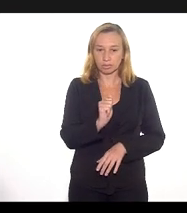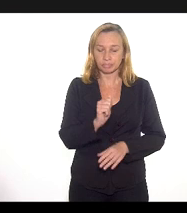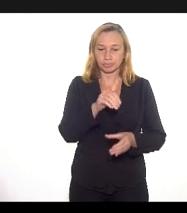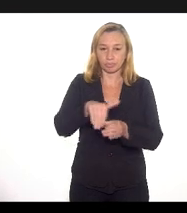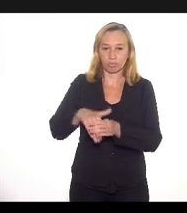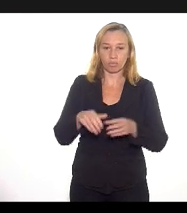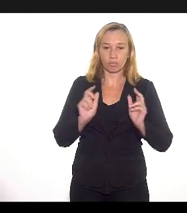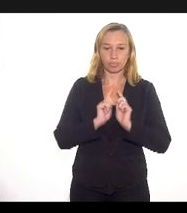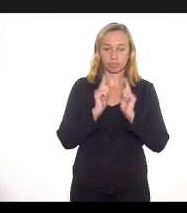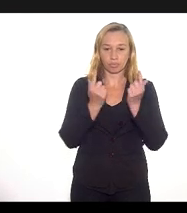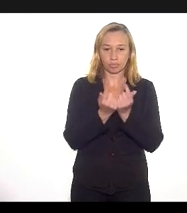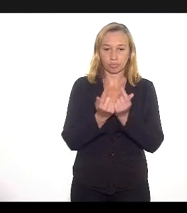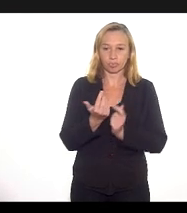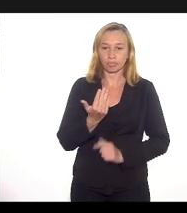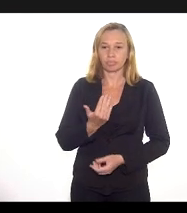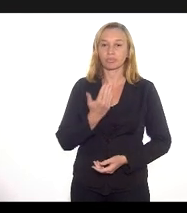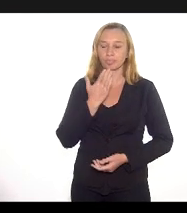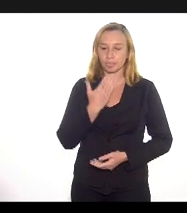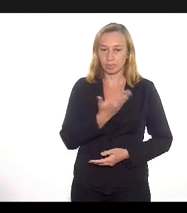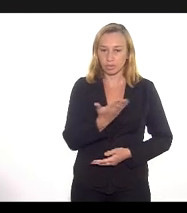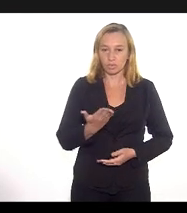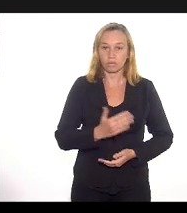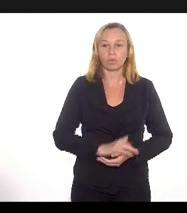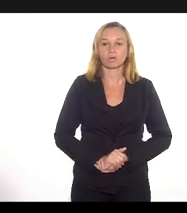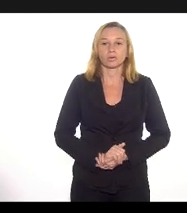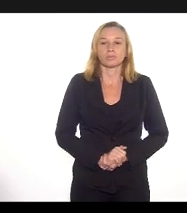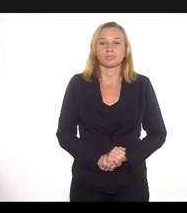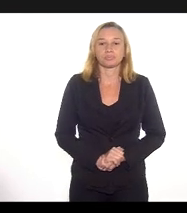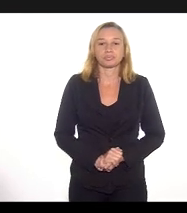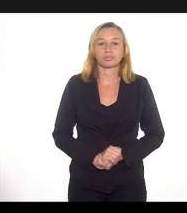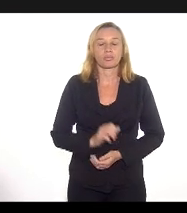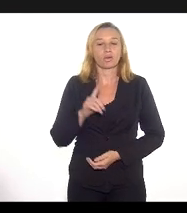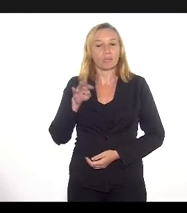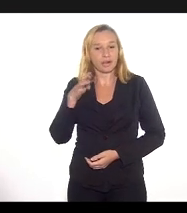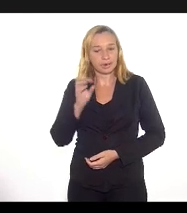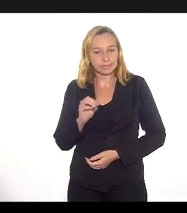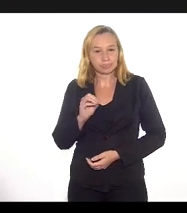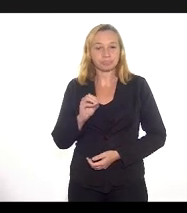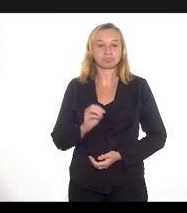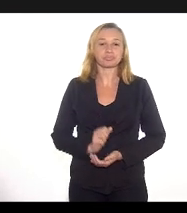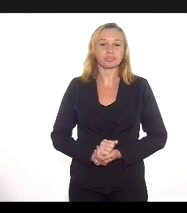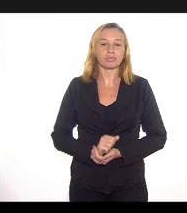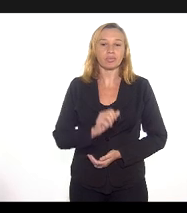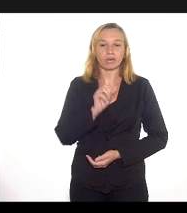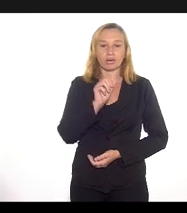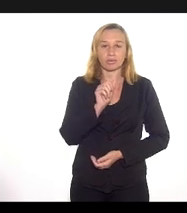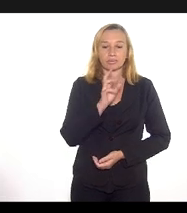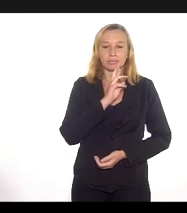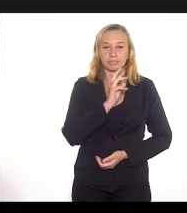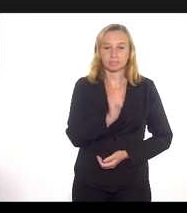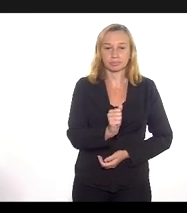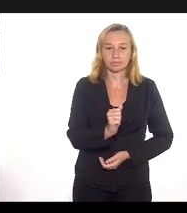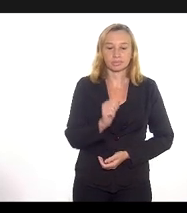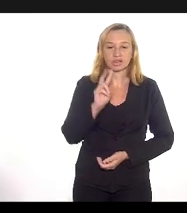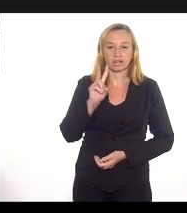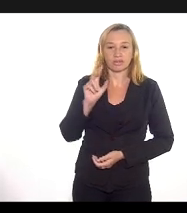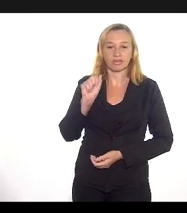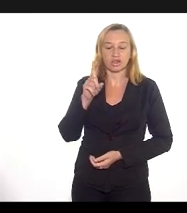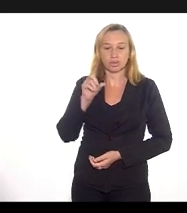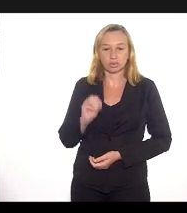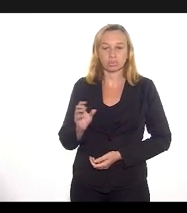aplaude. Escreve, por favor. O Alberto, Amorim, Vandro e